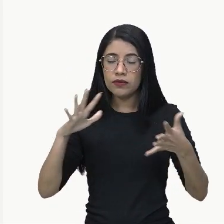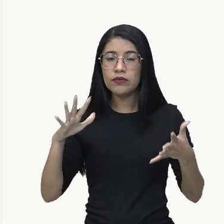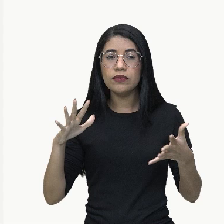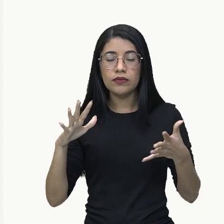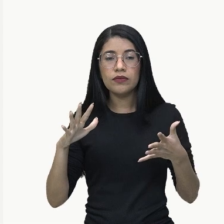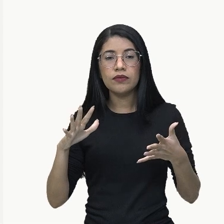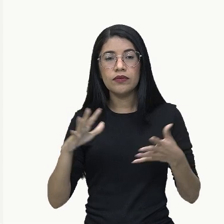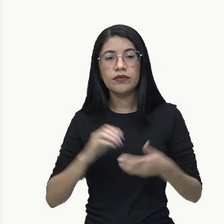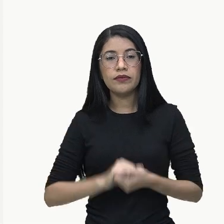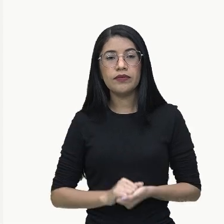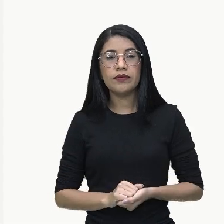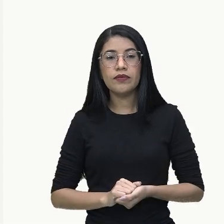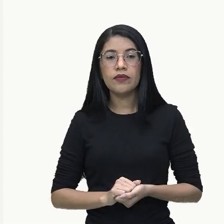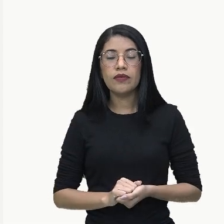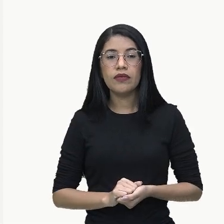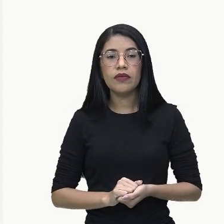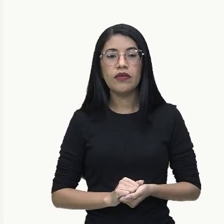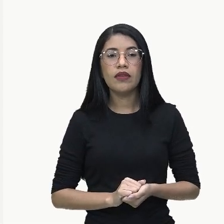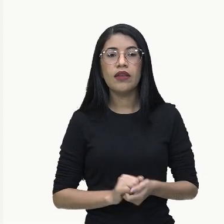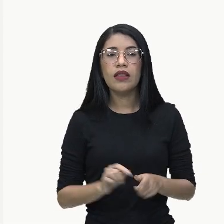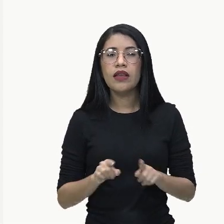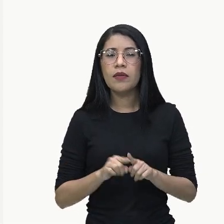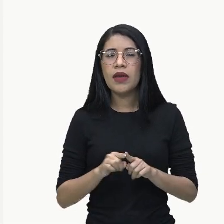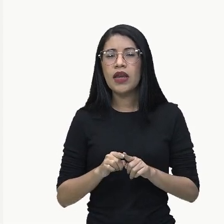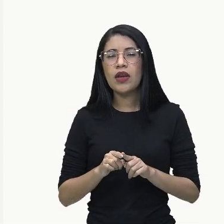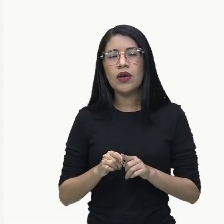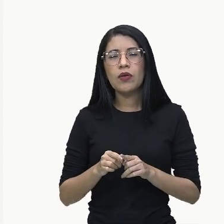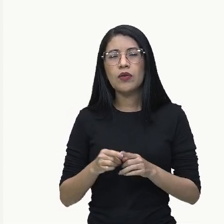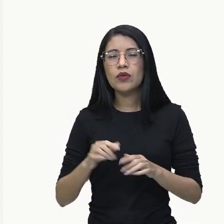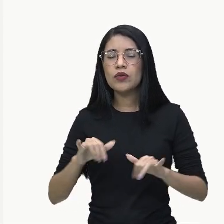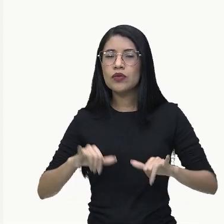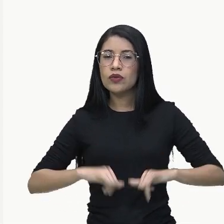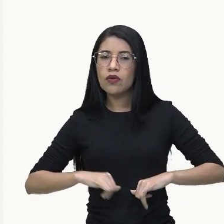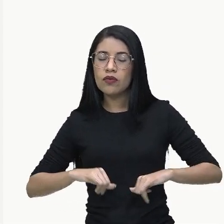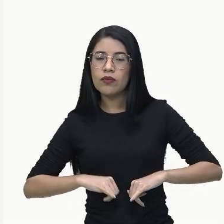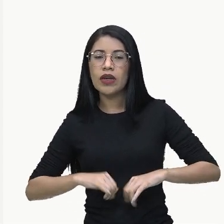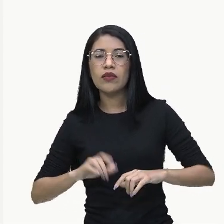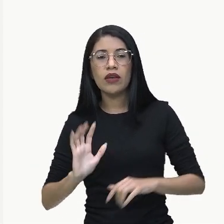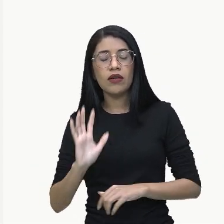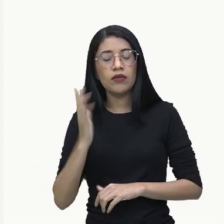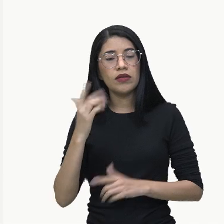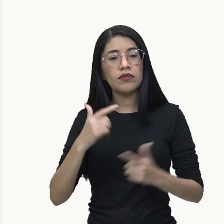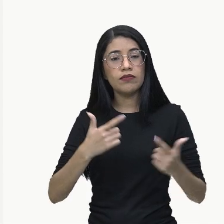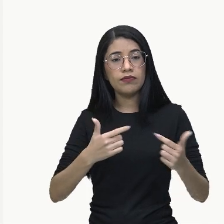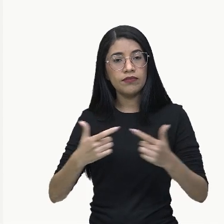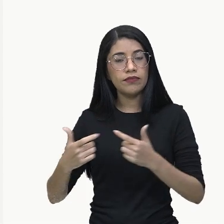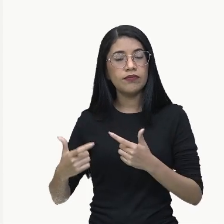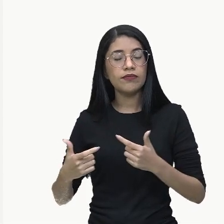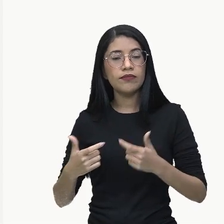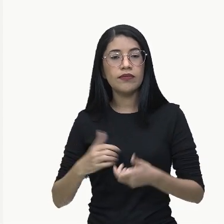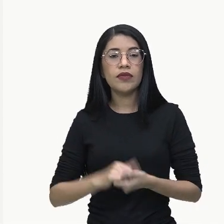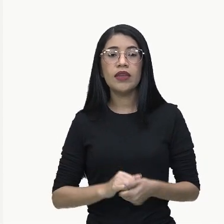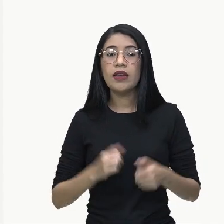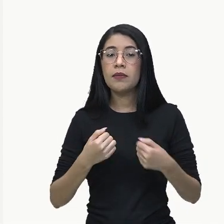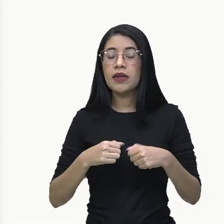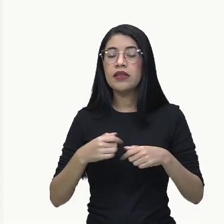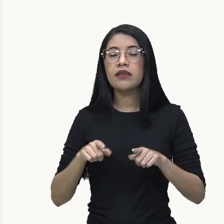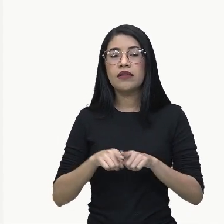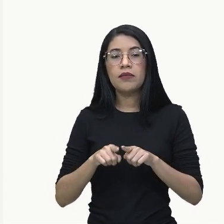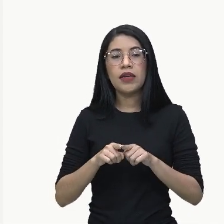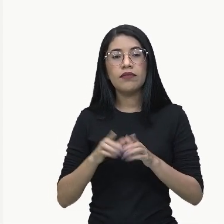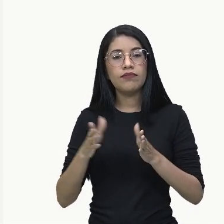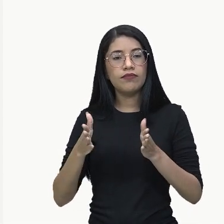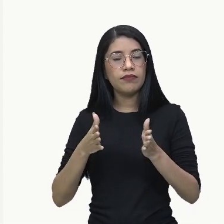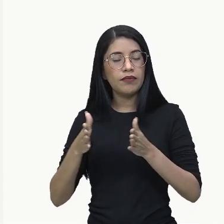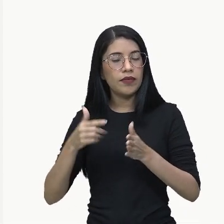da destruição sobre esse horror que a guerra trouxe Então a gente tem que lembrar que na segunda fase quando